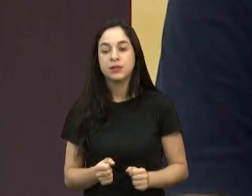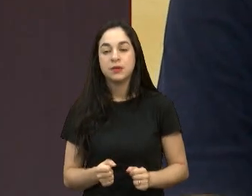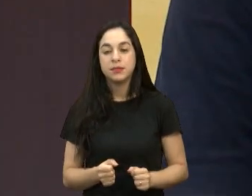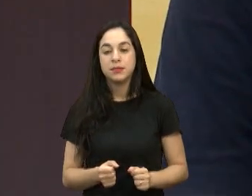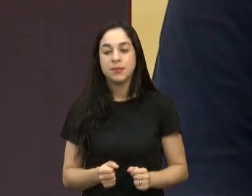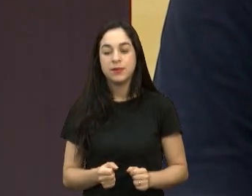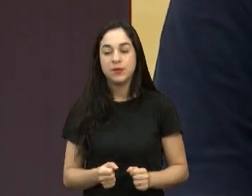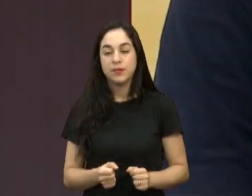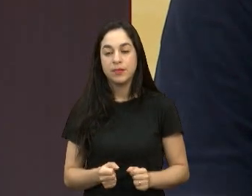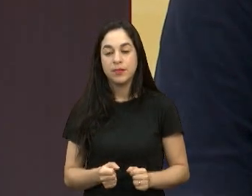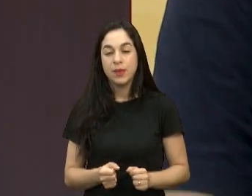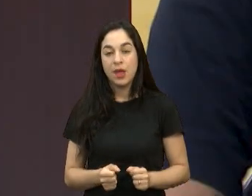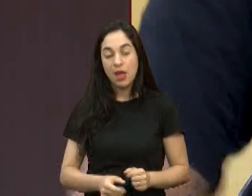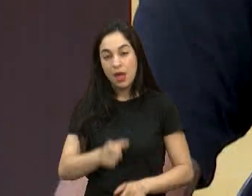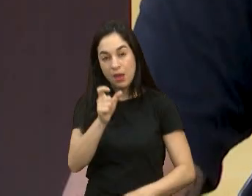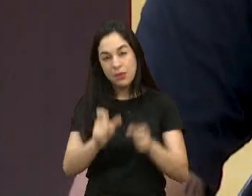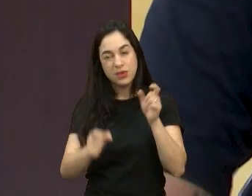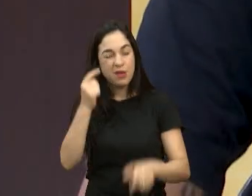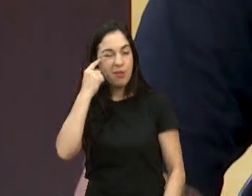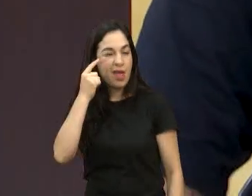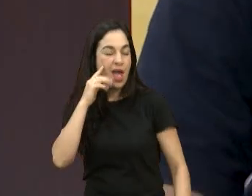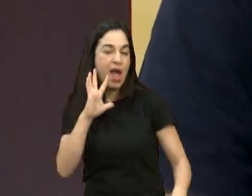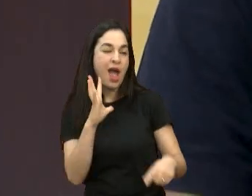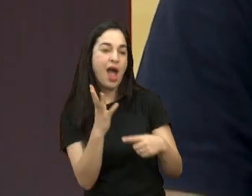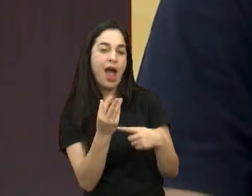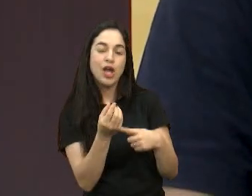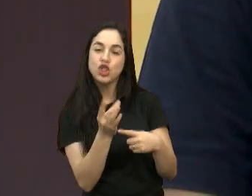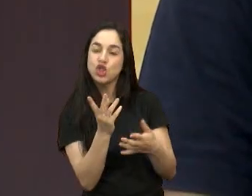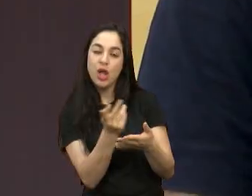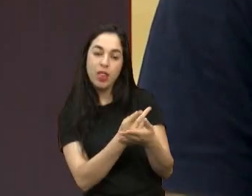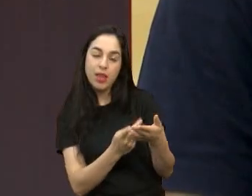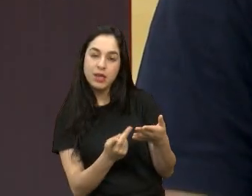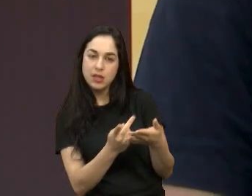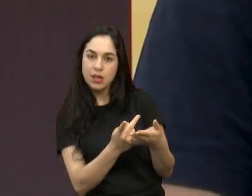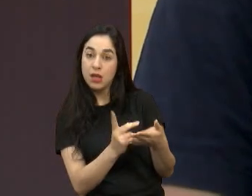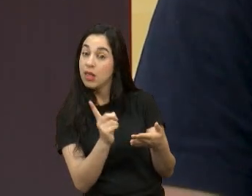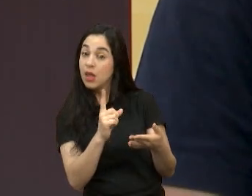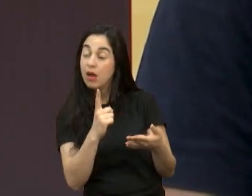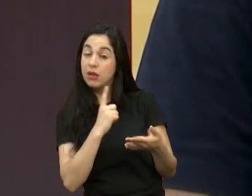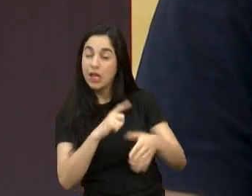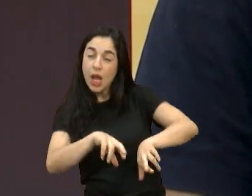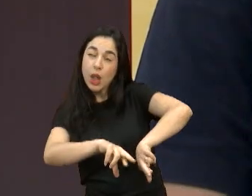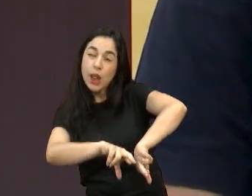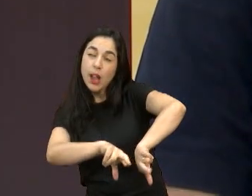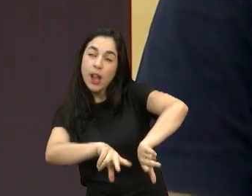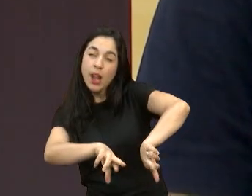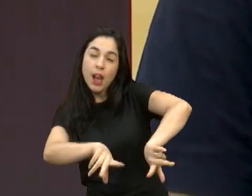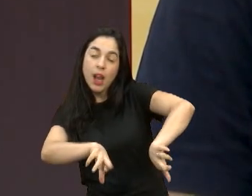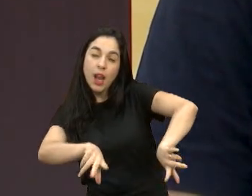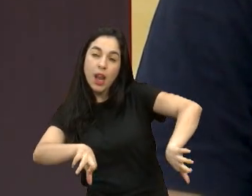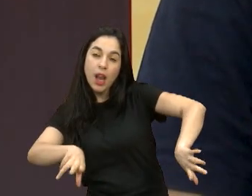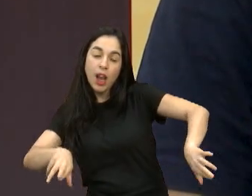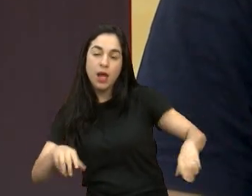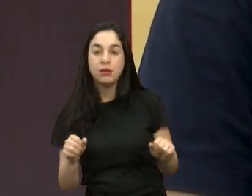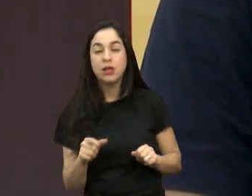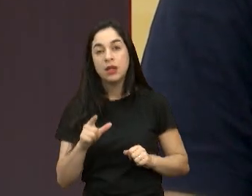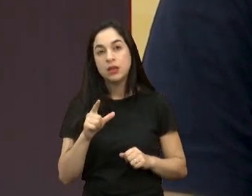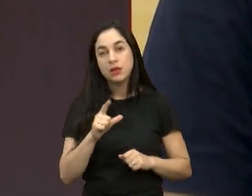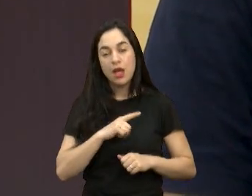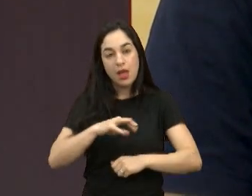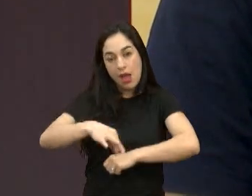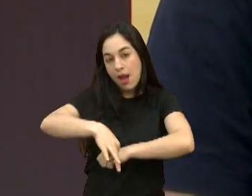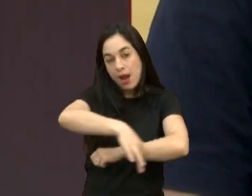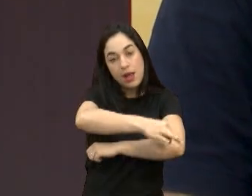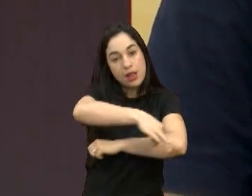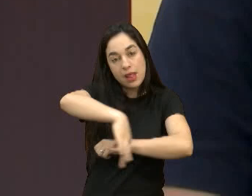não, porque basicamente a maioria das pessoas pensa que a arte é só tipo desenho e é isso. Mas tem arquitetos que vão lá, tem